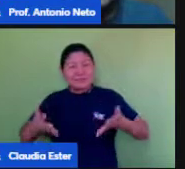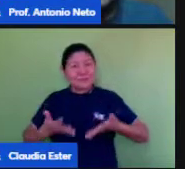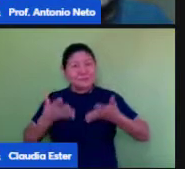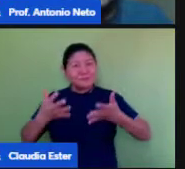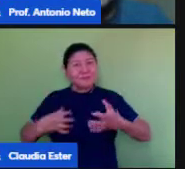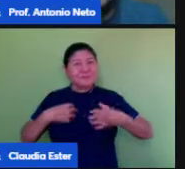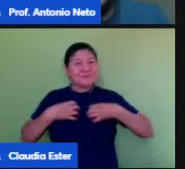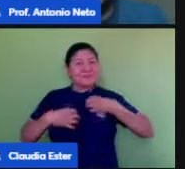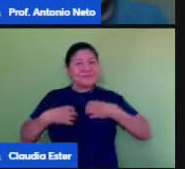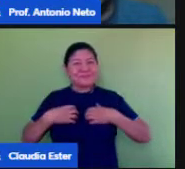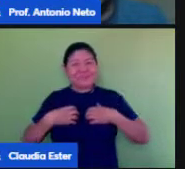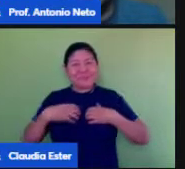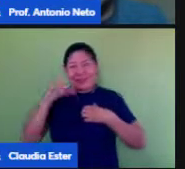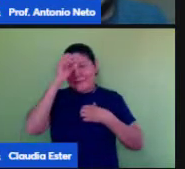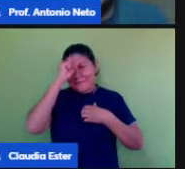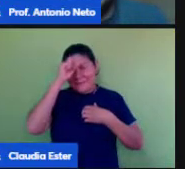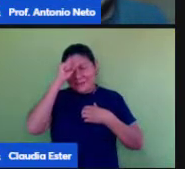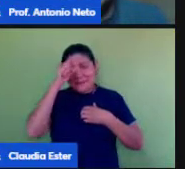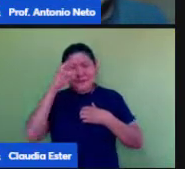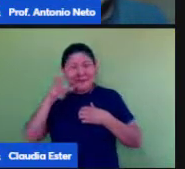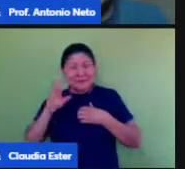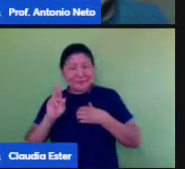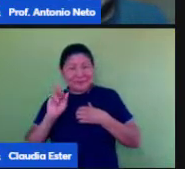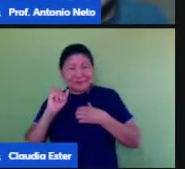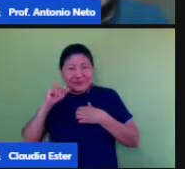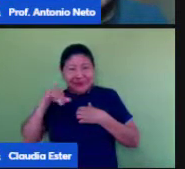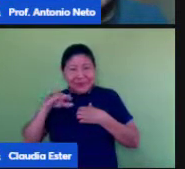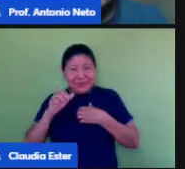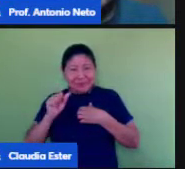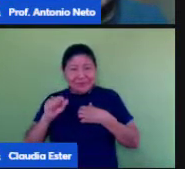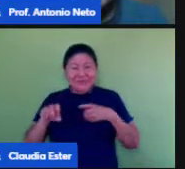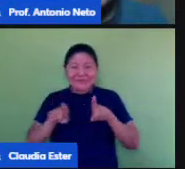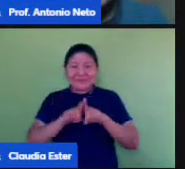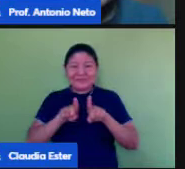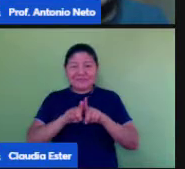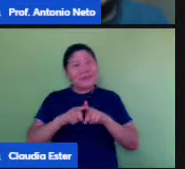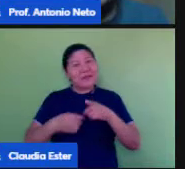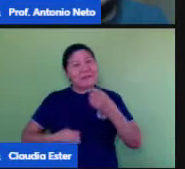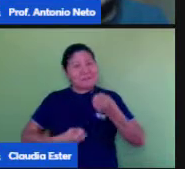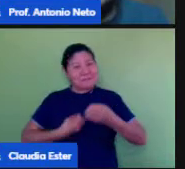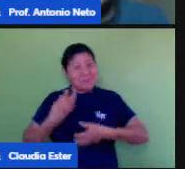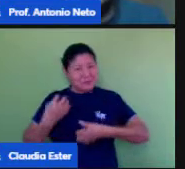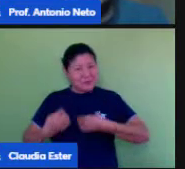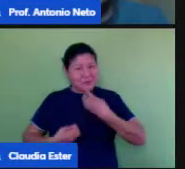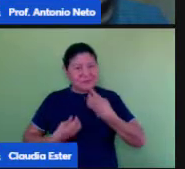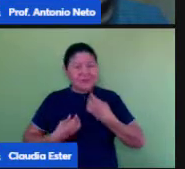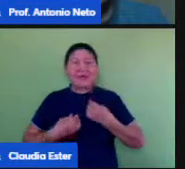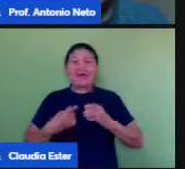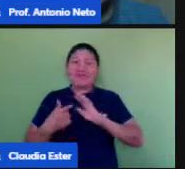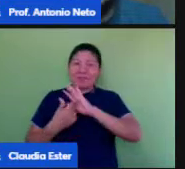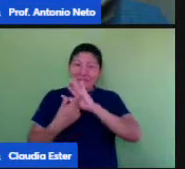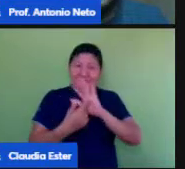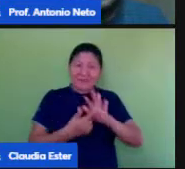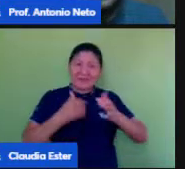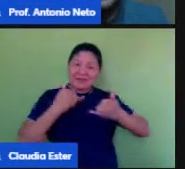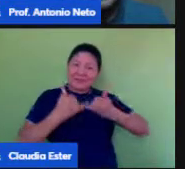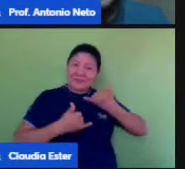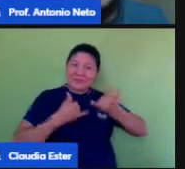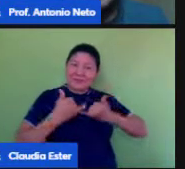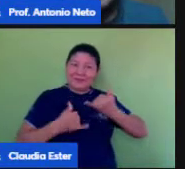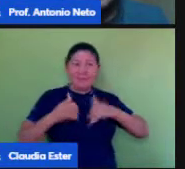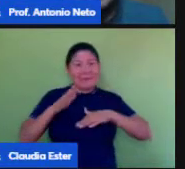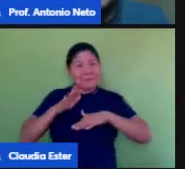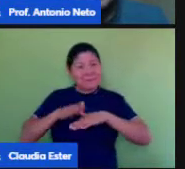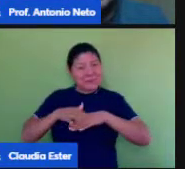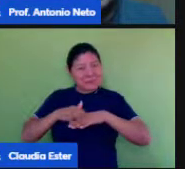rimas e problemas. Os poemas deste livro de literatura infantil vão brincar com a matemática, propondo charadas,